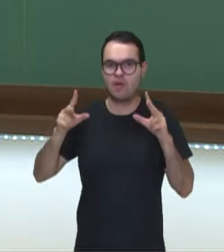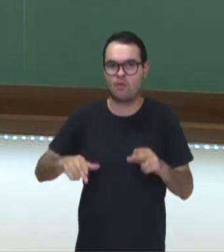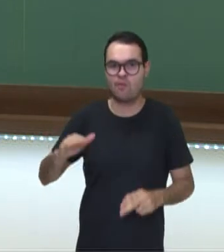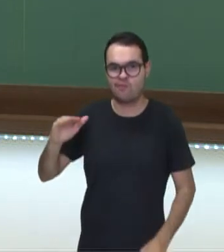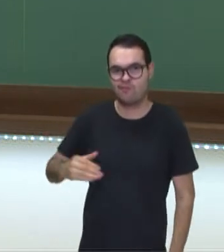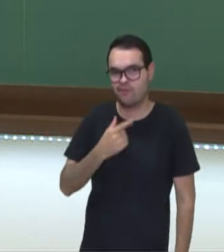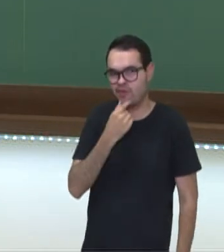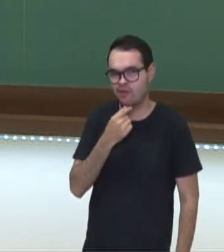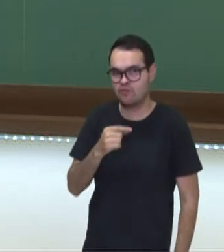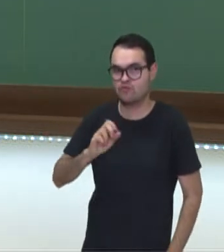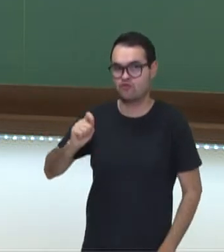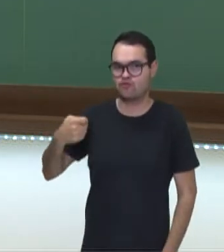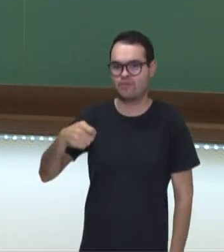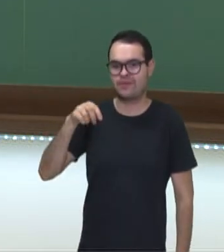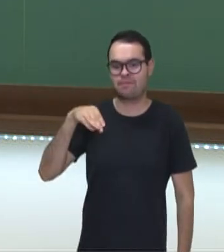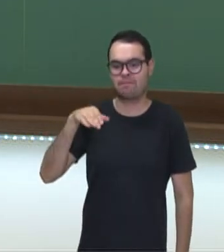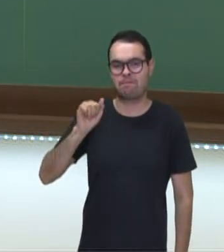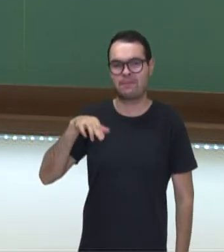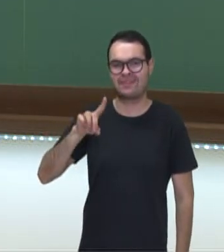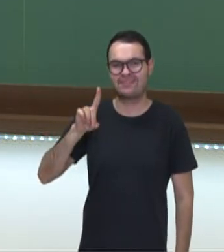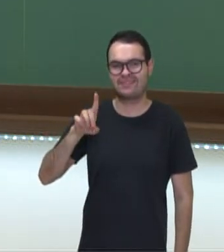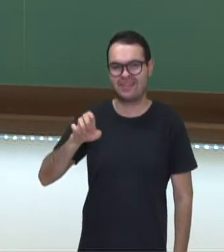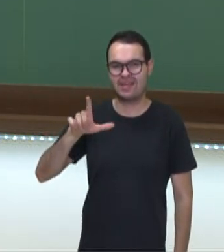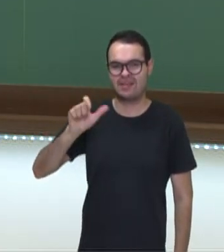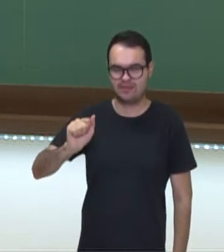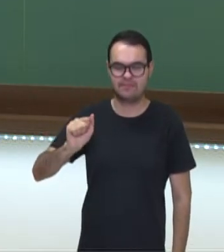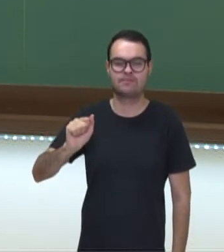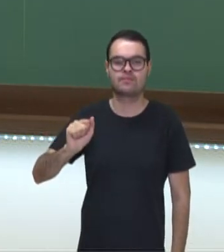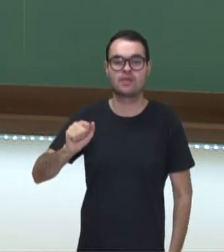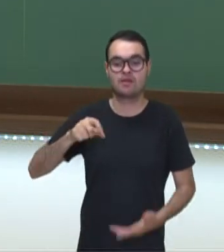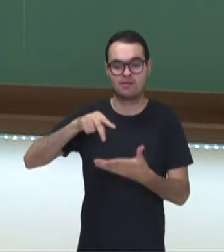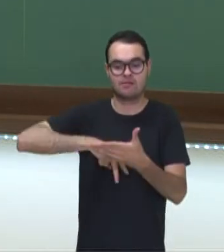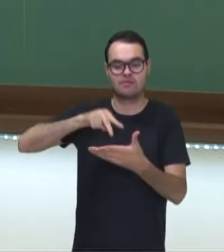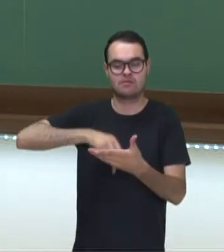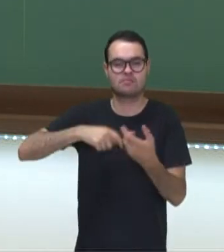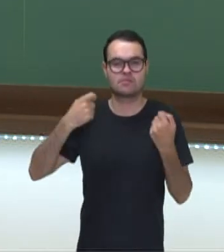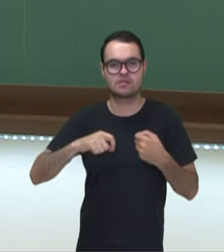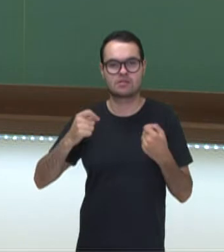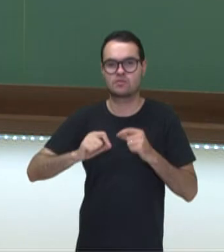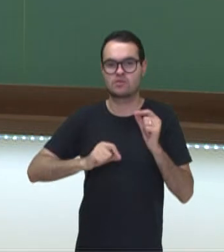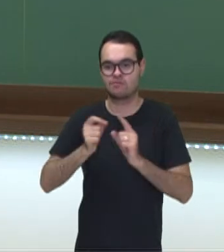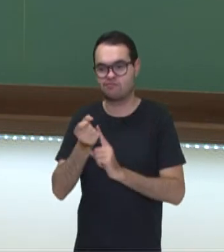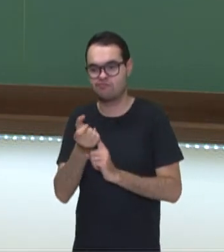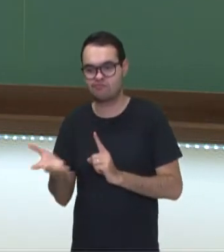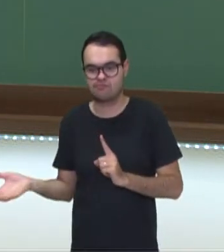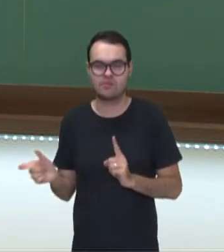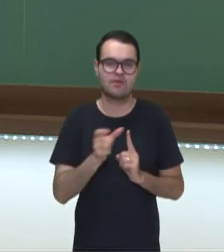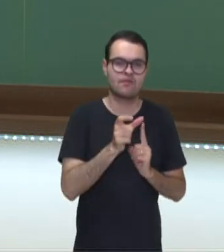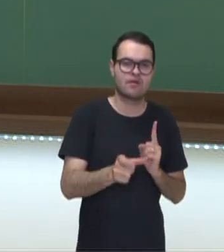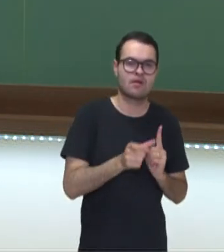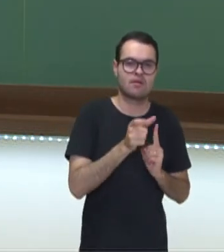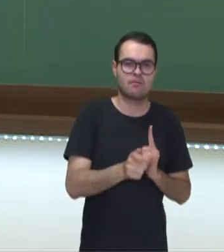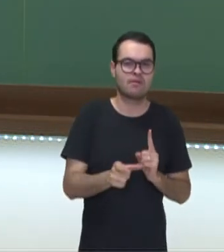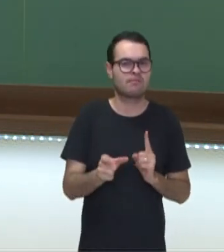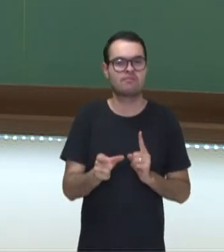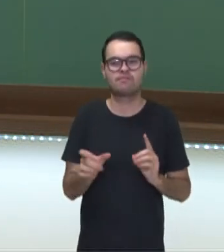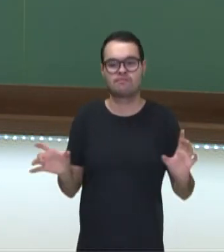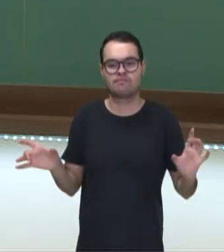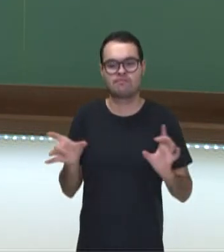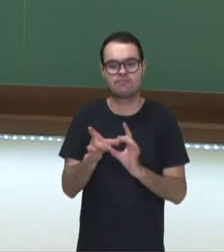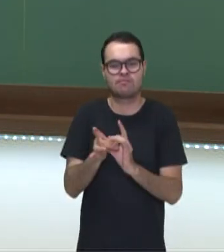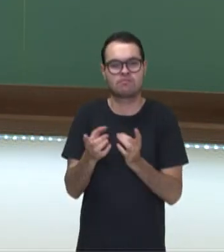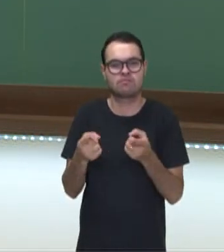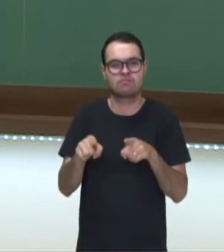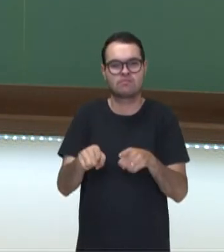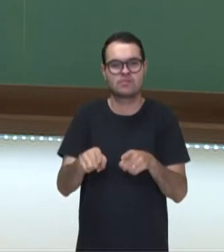Nelson Mandela, por assim dizer. A leitura deve sempre articular o verbal e o não verbal e atentar a